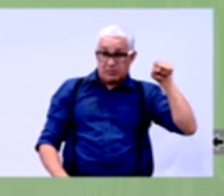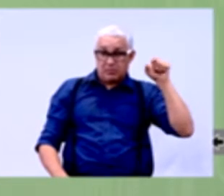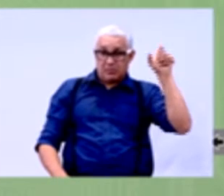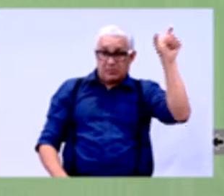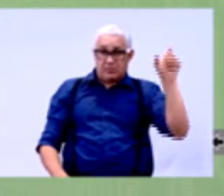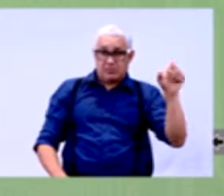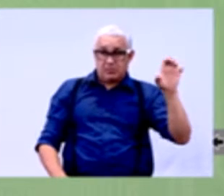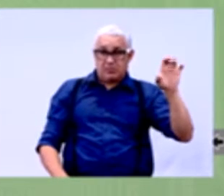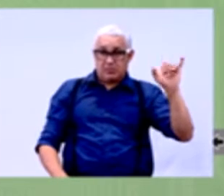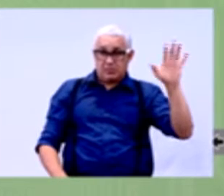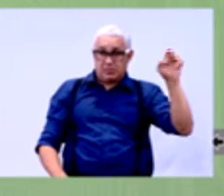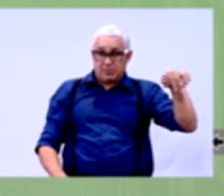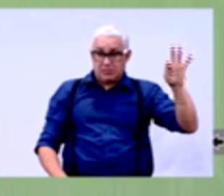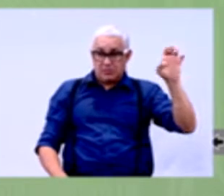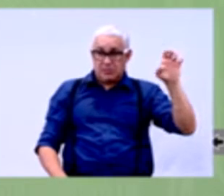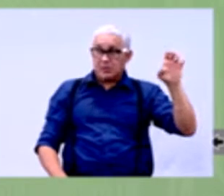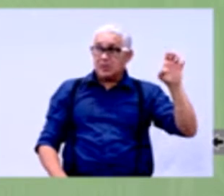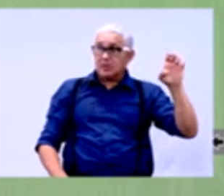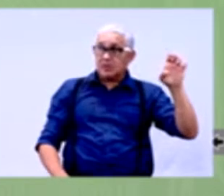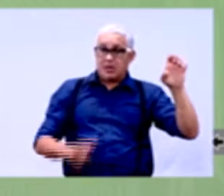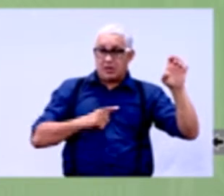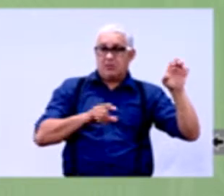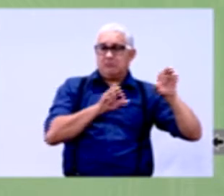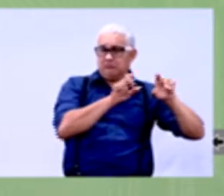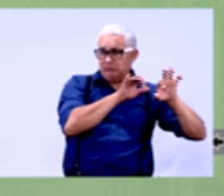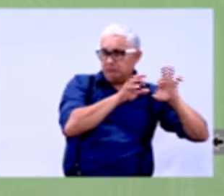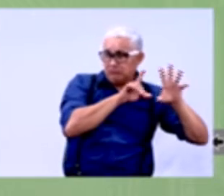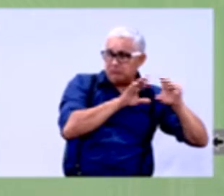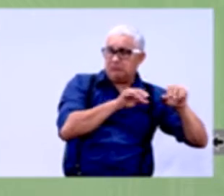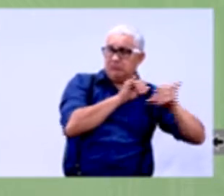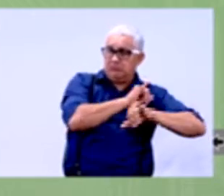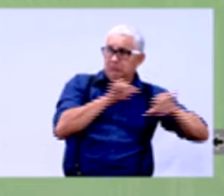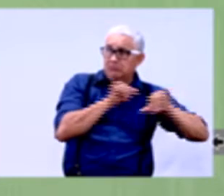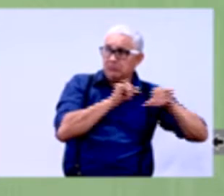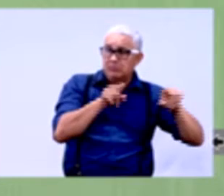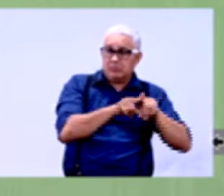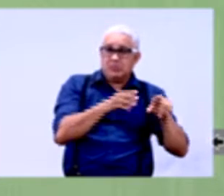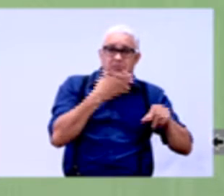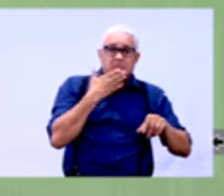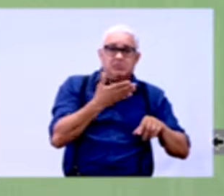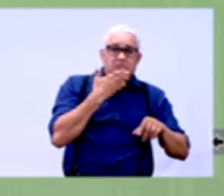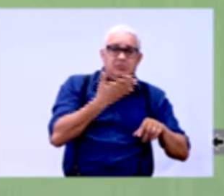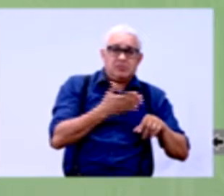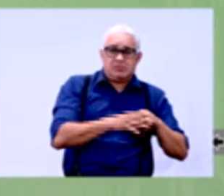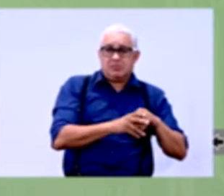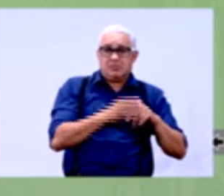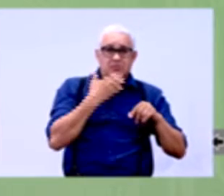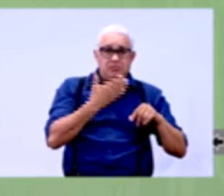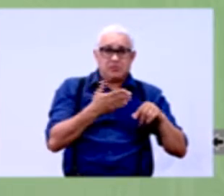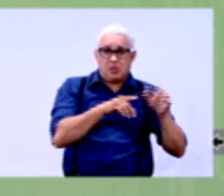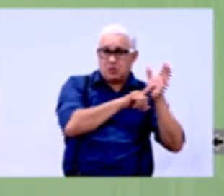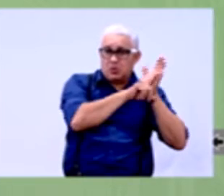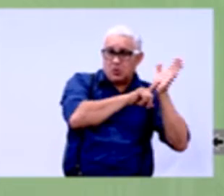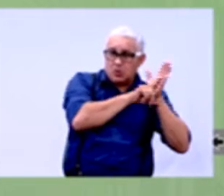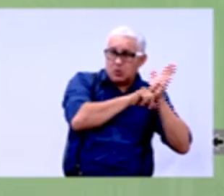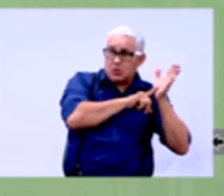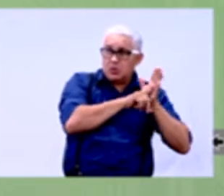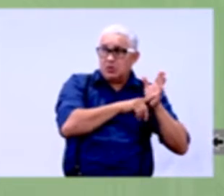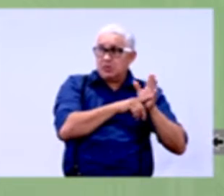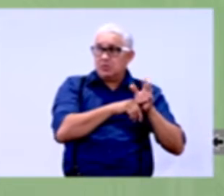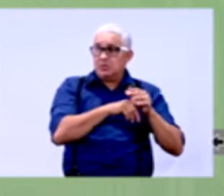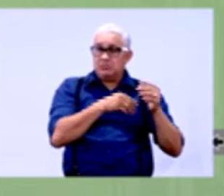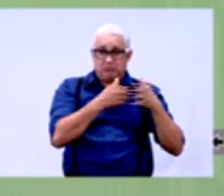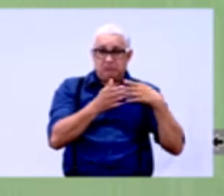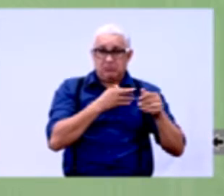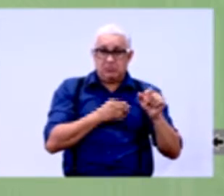acessando a aplicação, digitando alguma informação, solicitando, fazendo alguma consulta, algo nesse sentido.